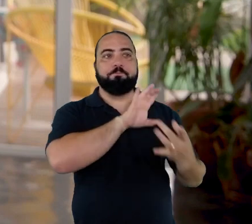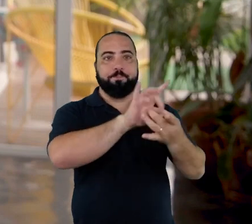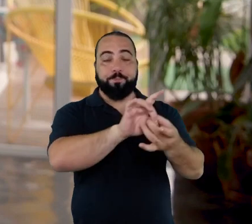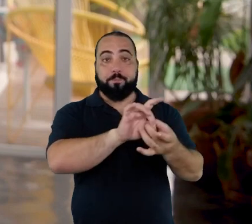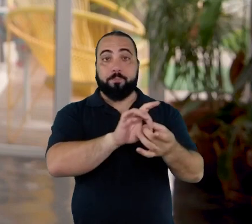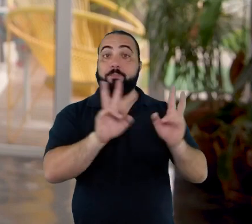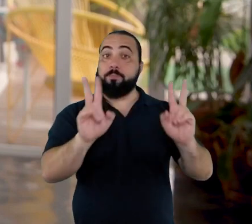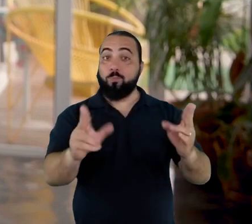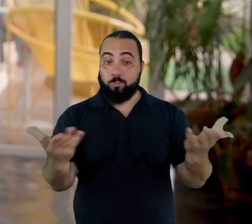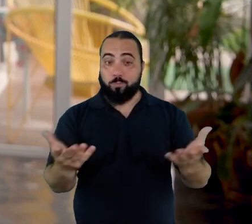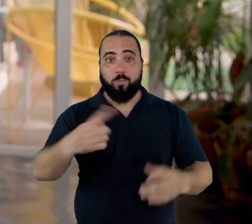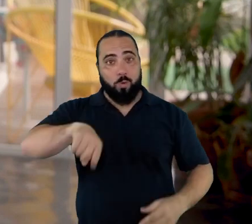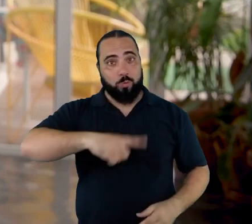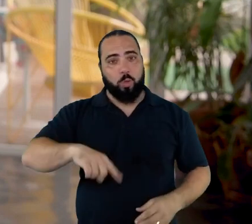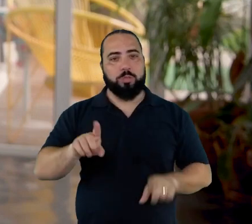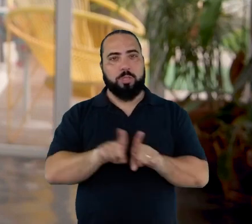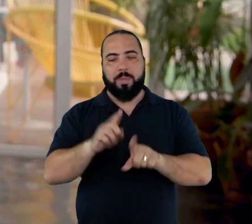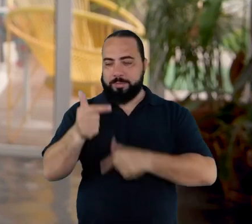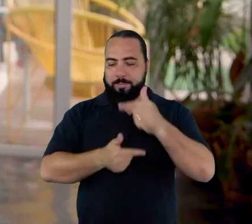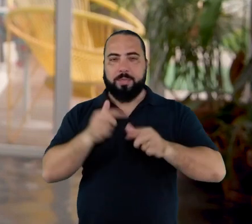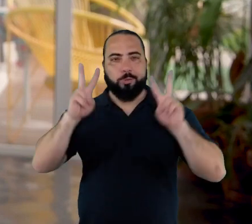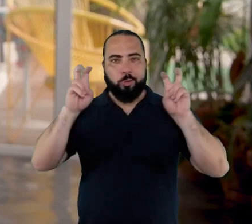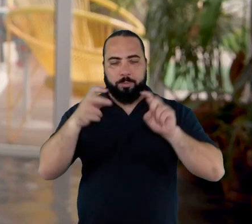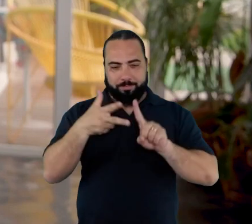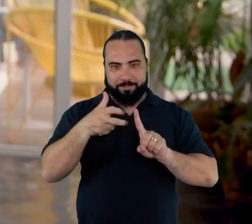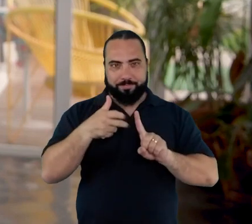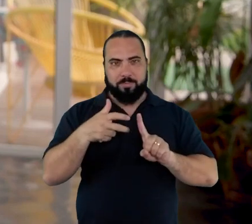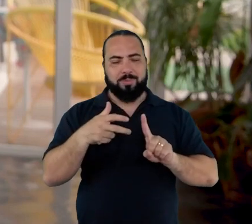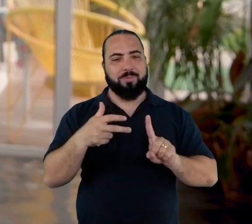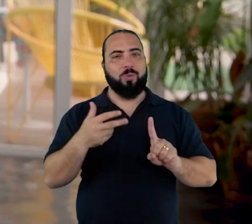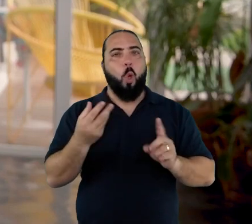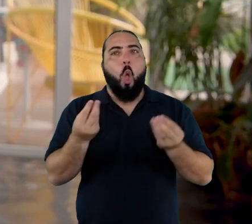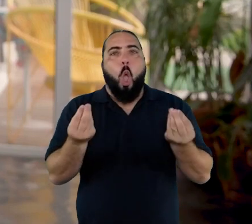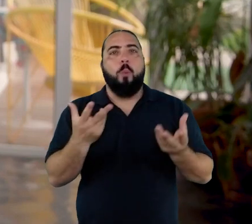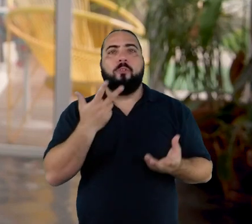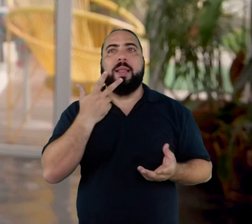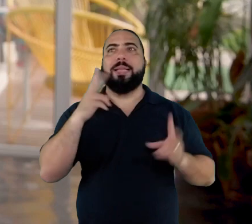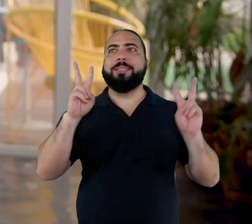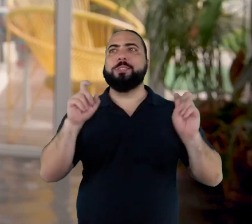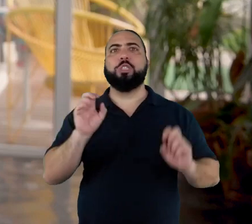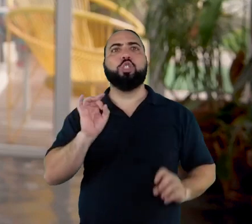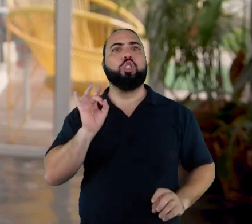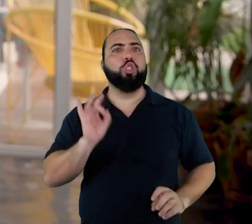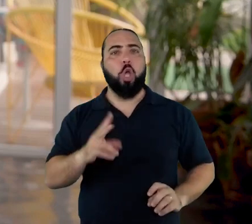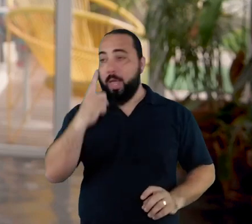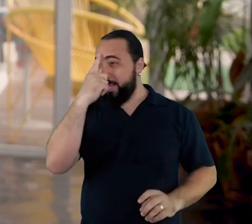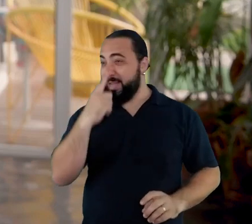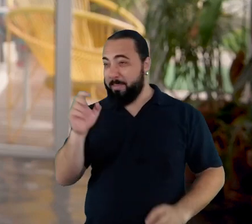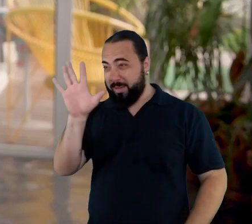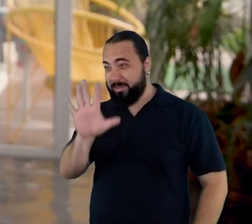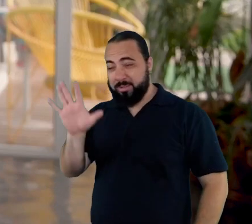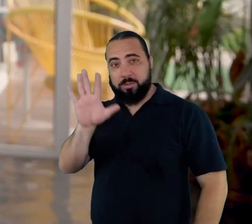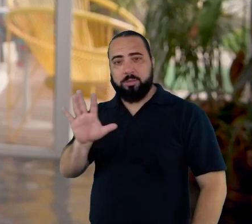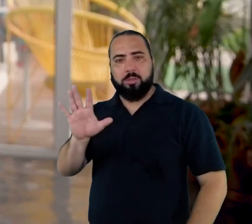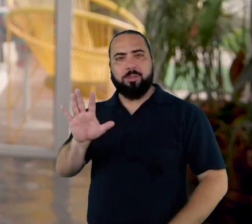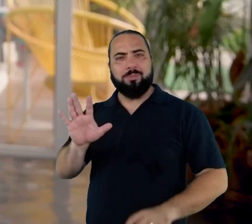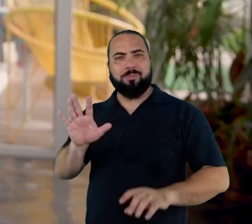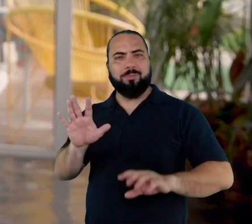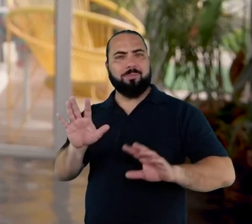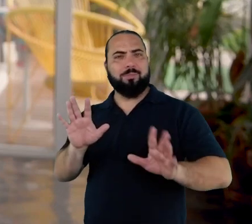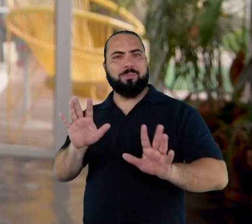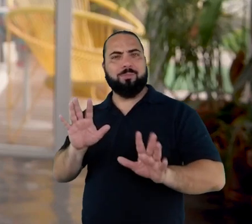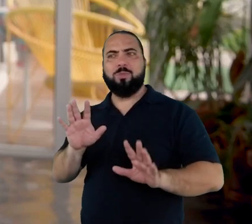a gente está tratando de uma matriz indígena, a gente não poderia ficar só numa imagem 2D,